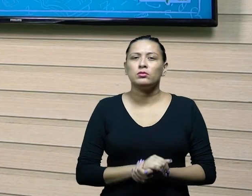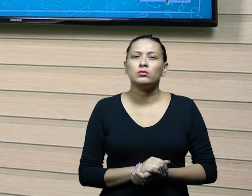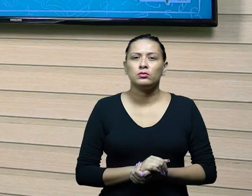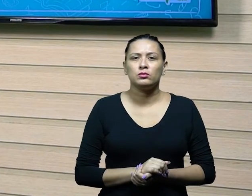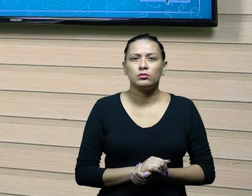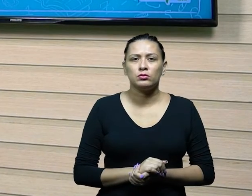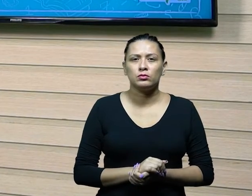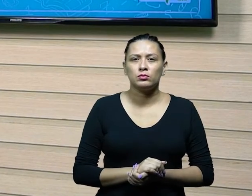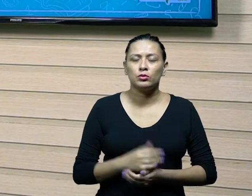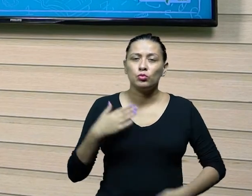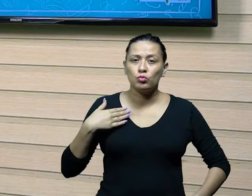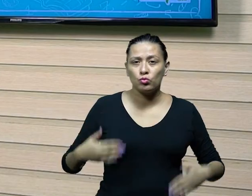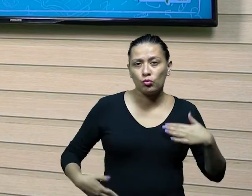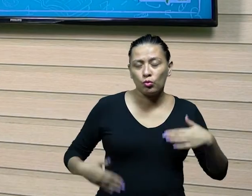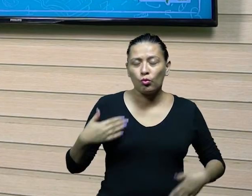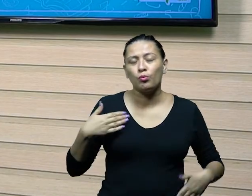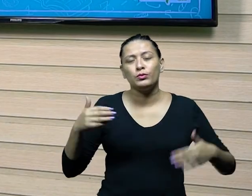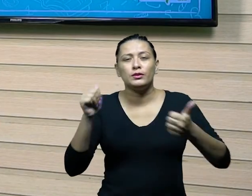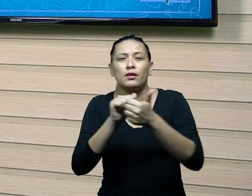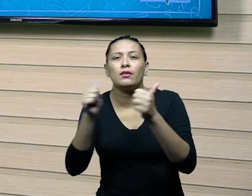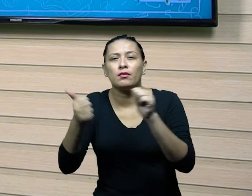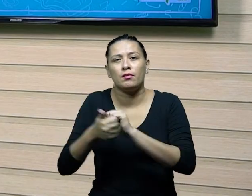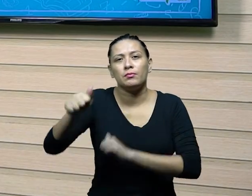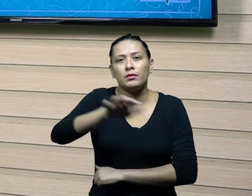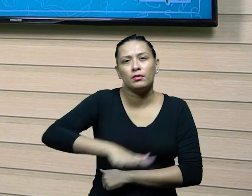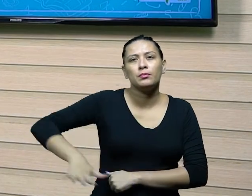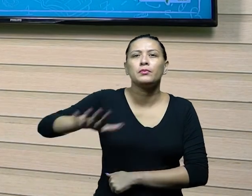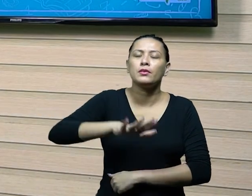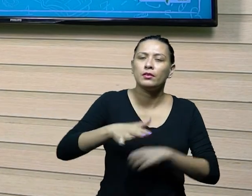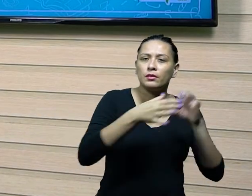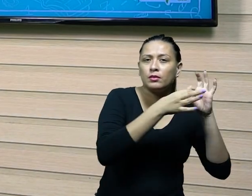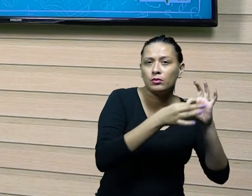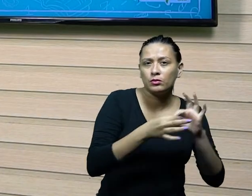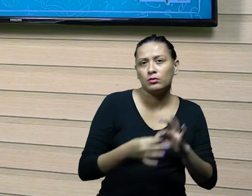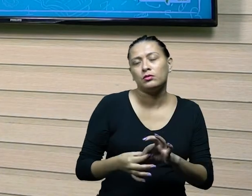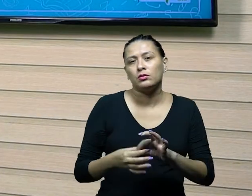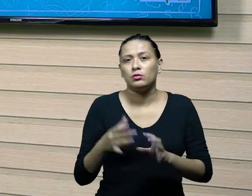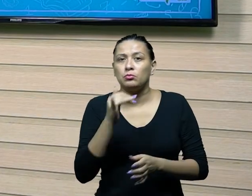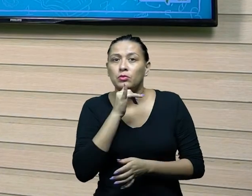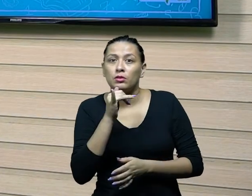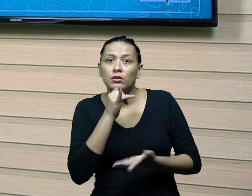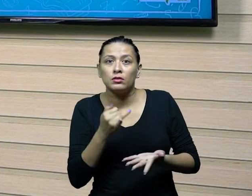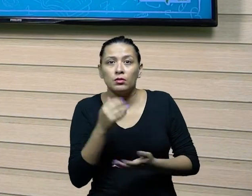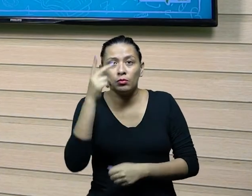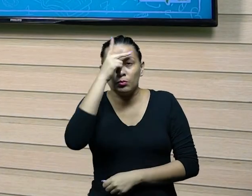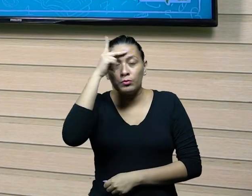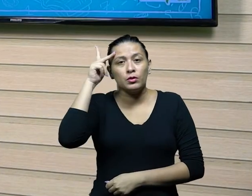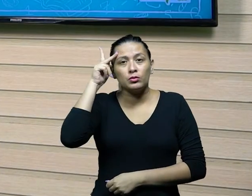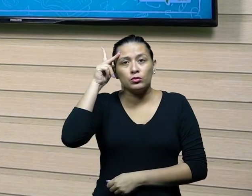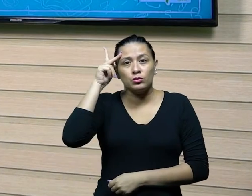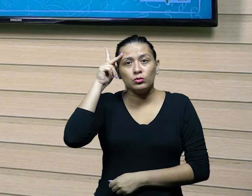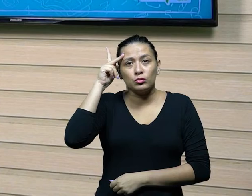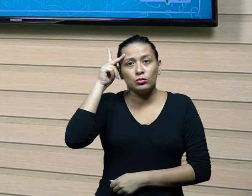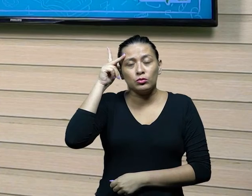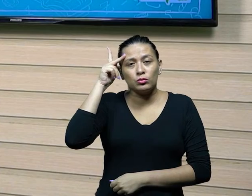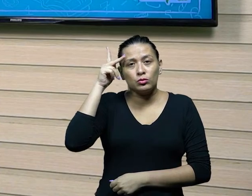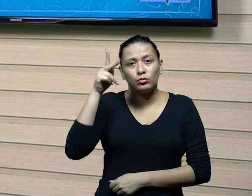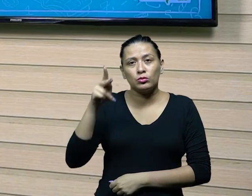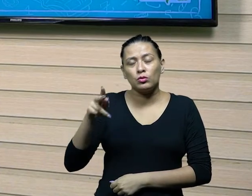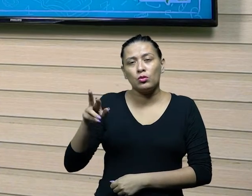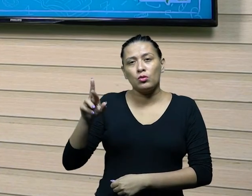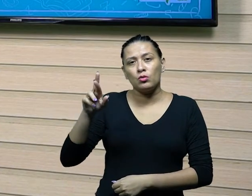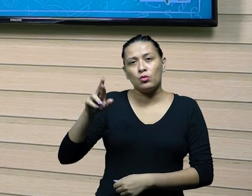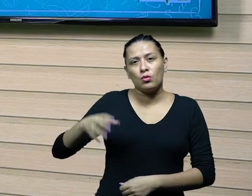adaptar ao ambiente né as situações Vamos dar um exemplo aqui de pessoas que de fato perderam o rim